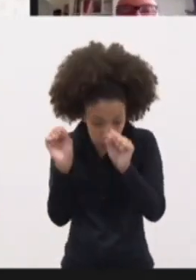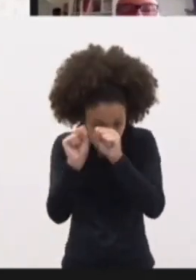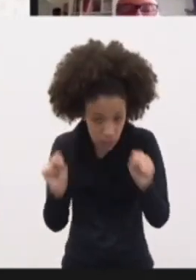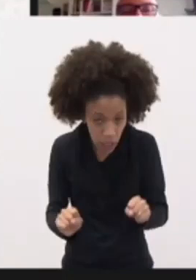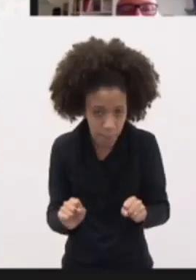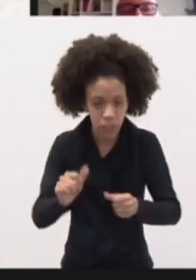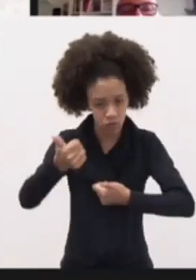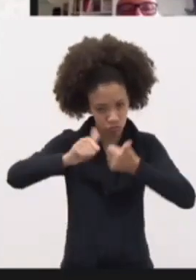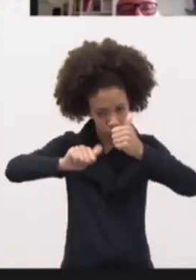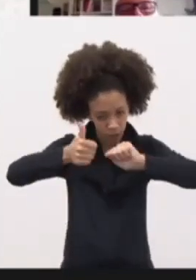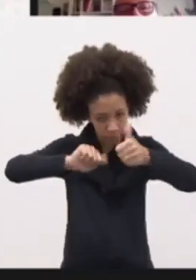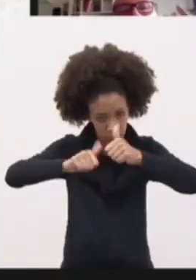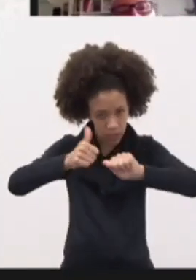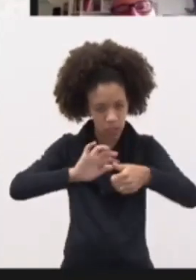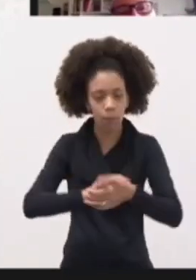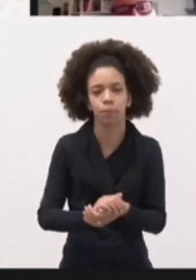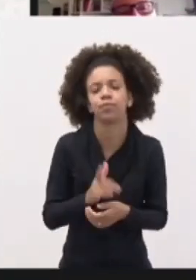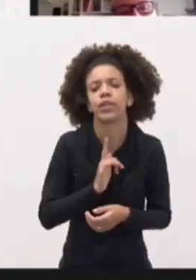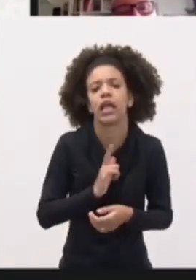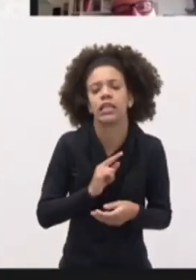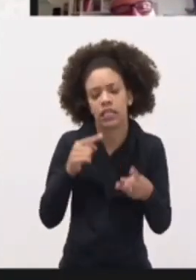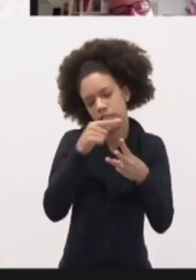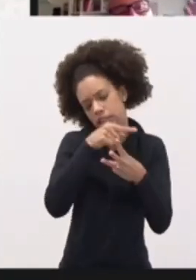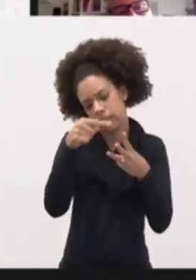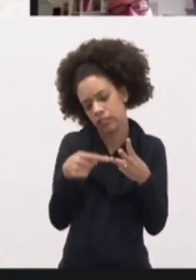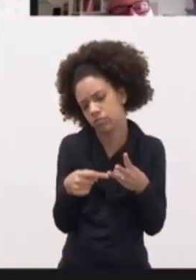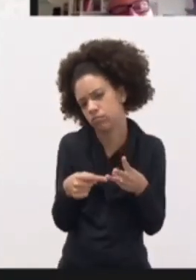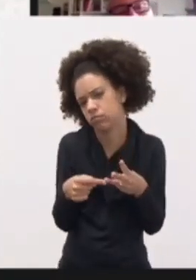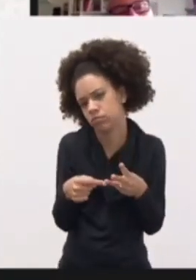autoavaliação, tem lá as 3 áreas,